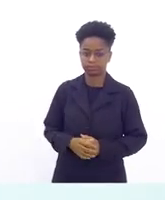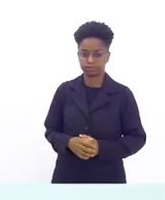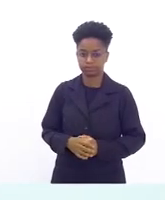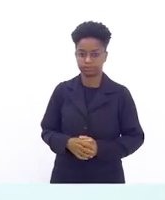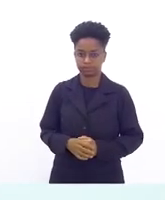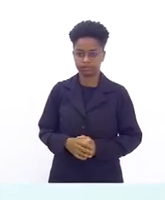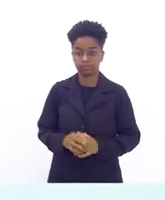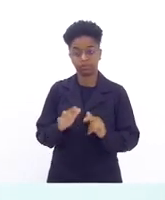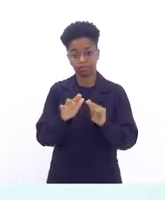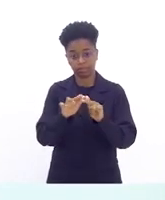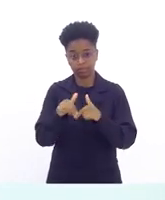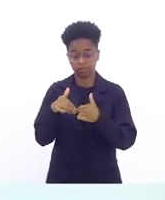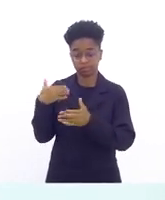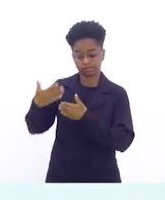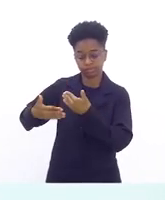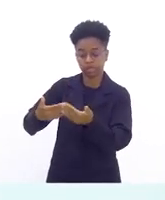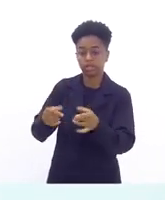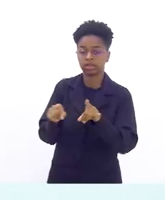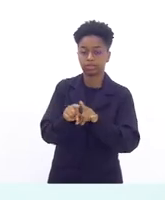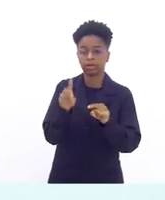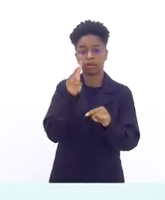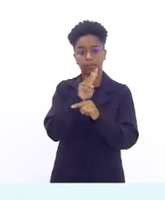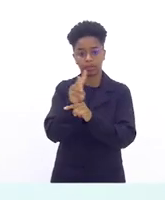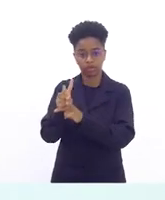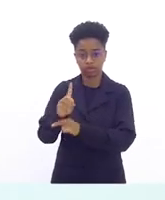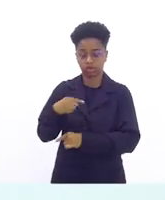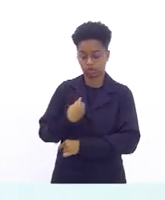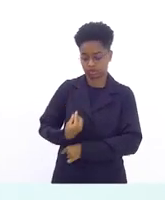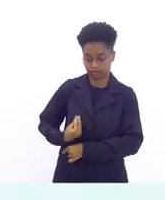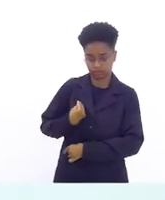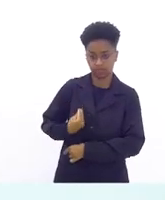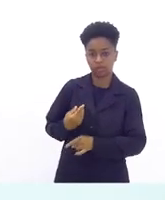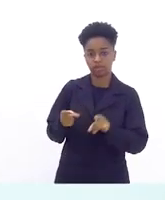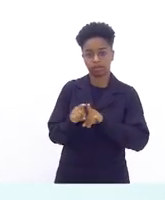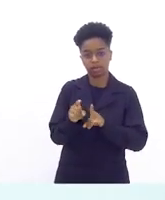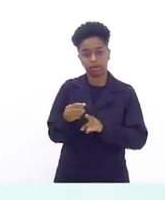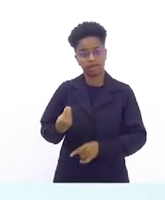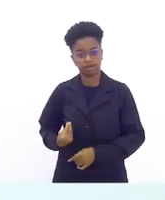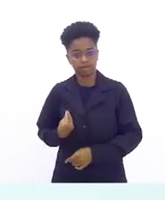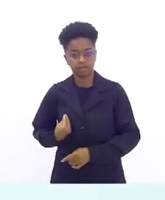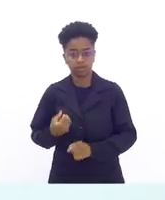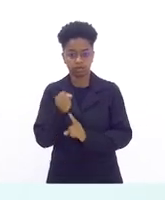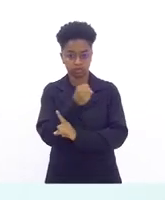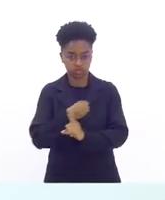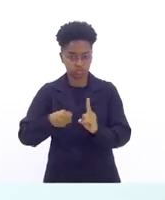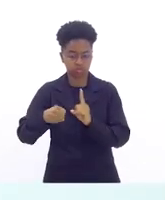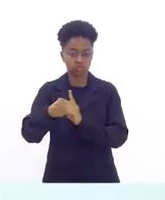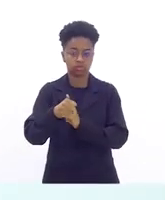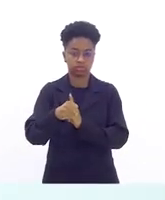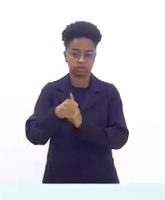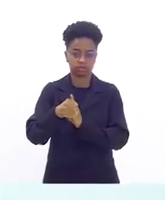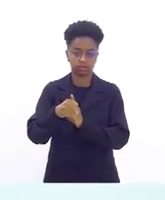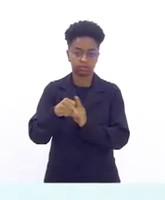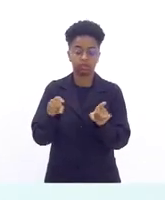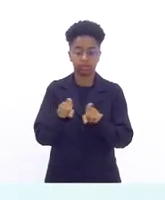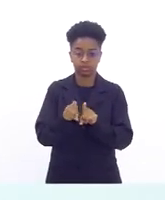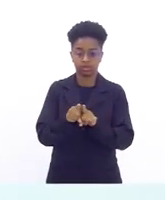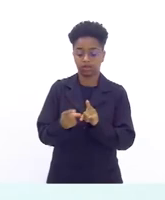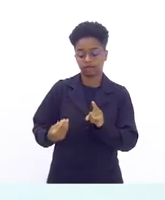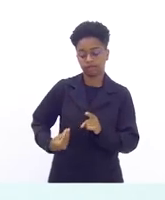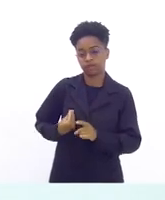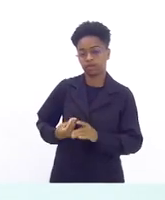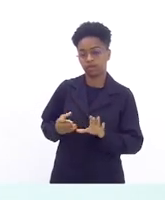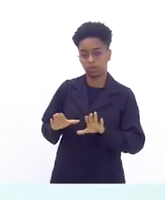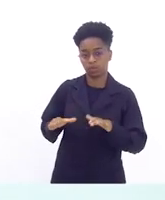por consequência estarmos preservando a própria vida e a vida da sociedade e da própria comunidade